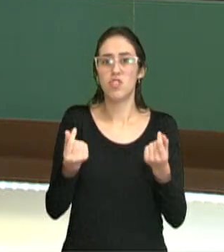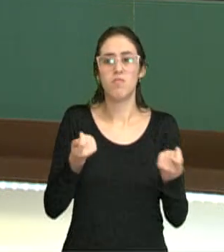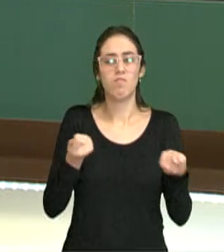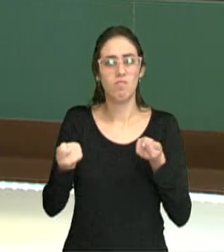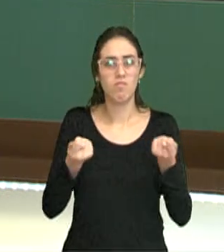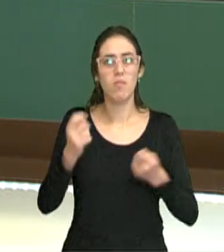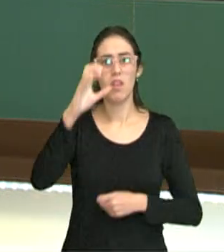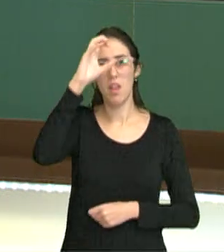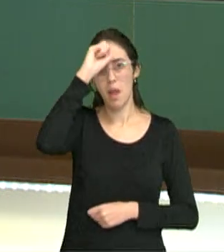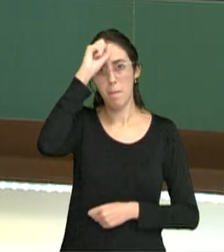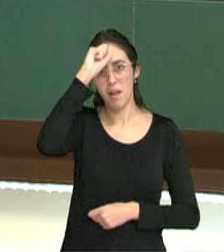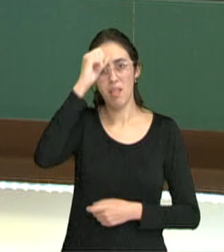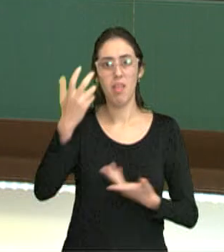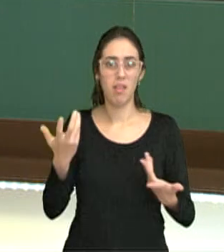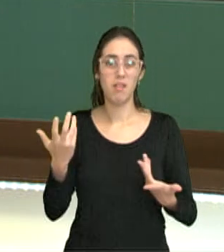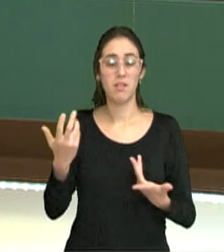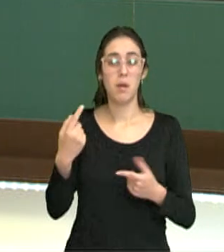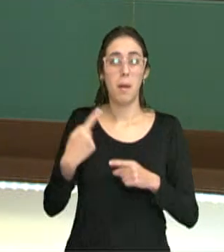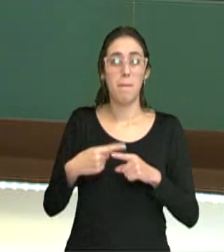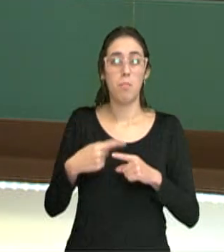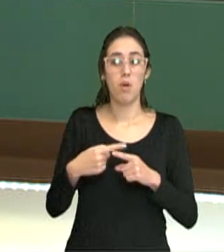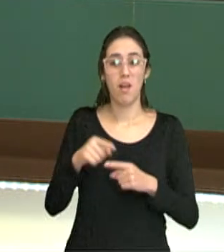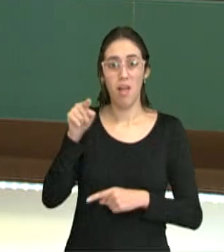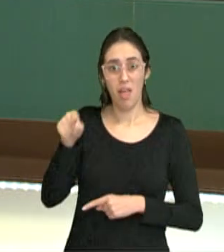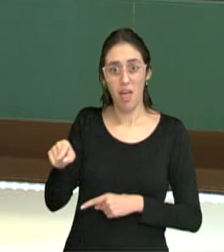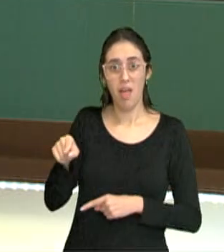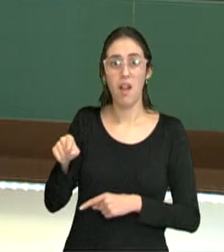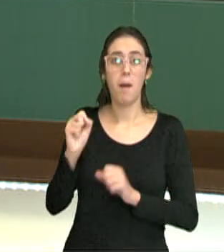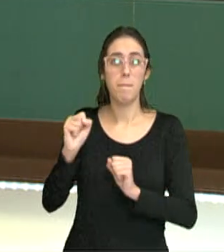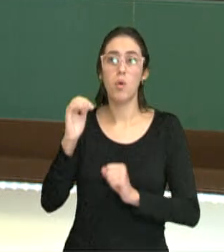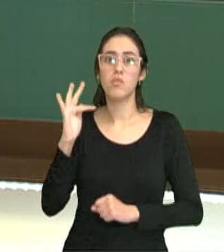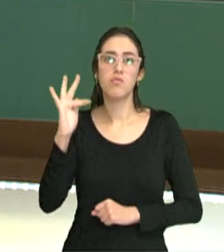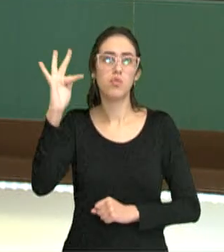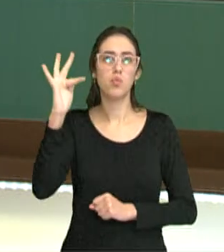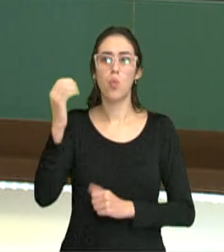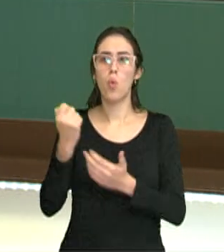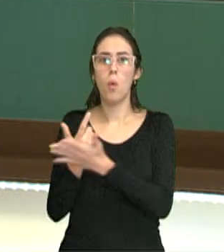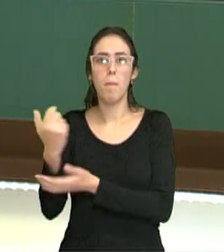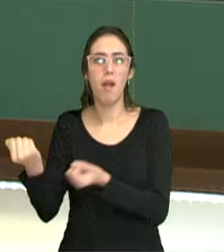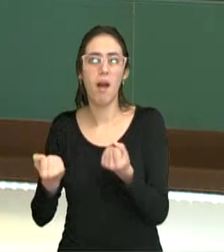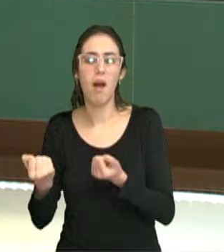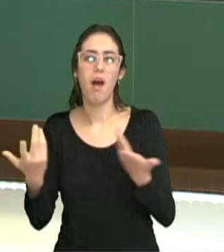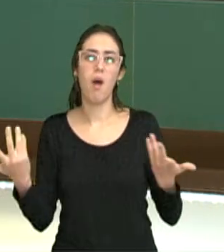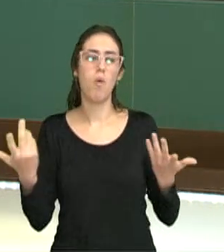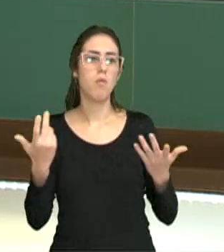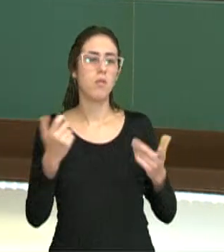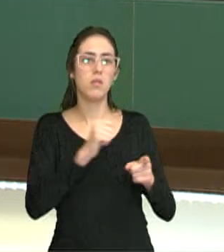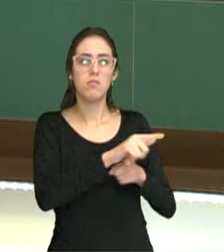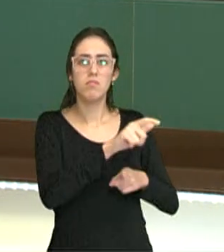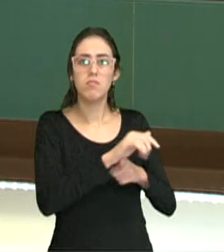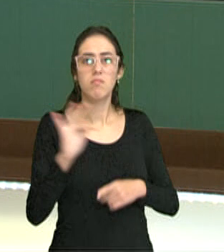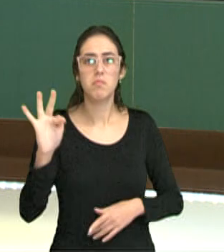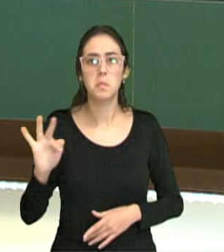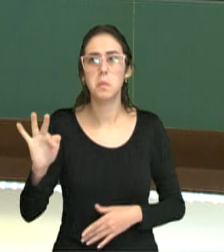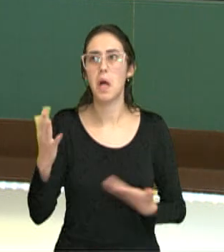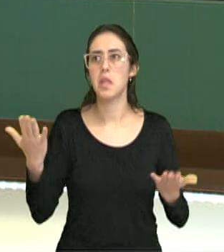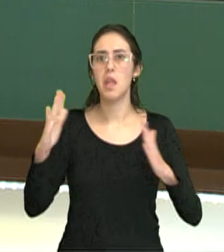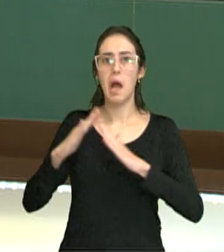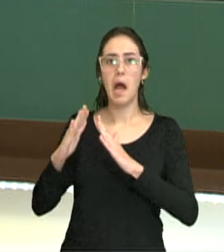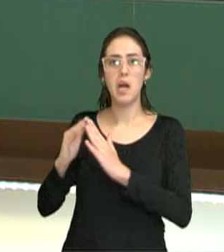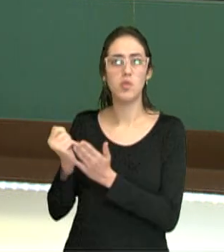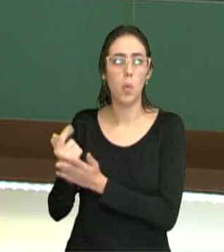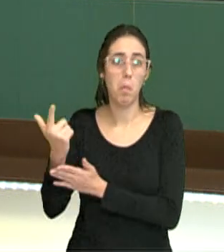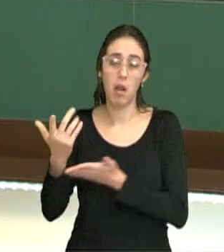ser transformado com um carro, pode ser transformado para uma universidade, pode ser transformado para compra de uma casa e assim